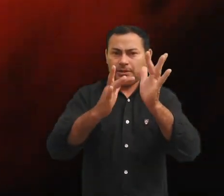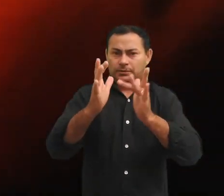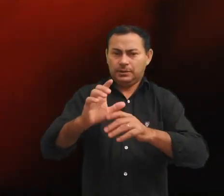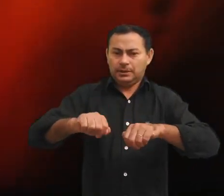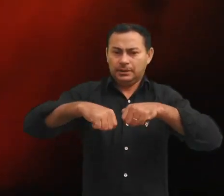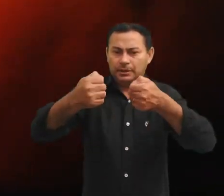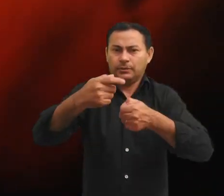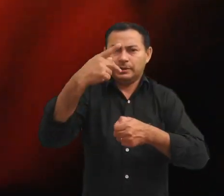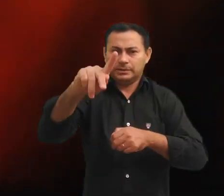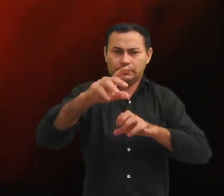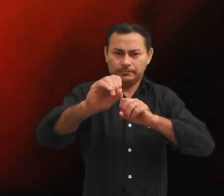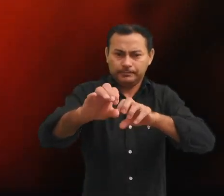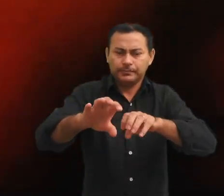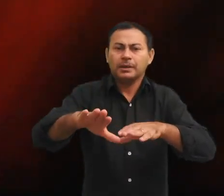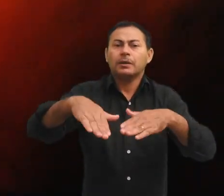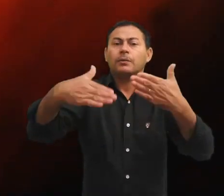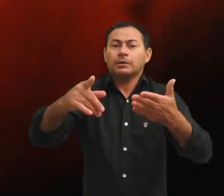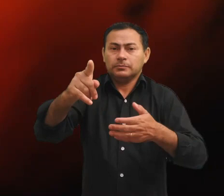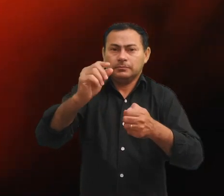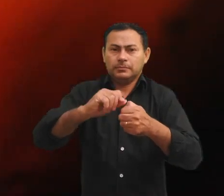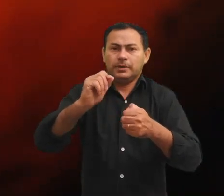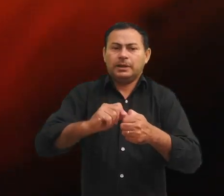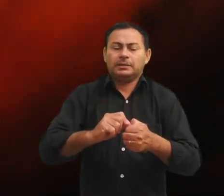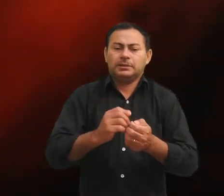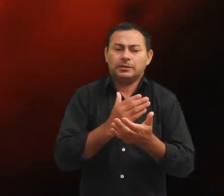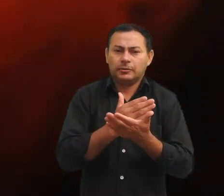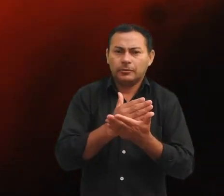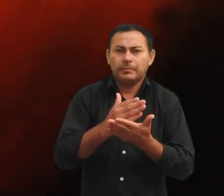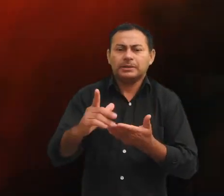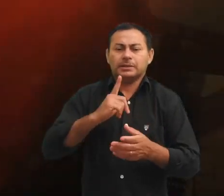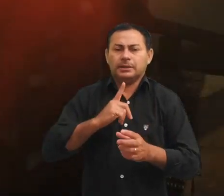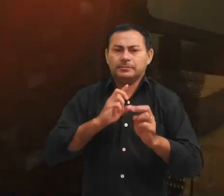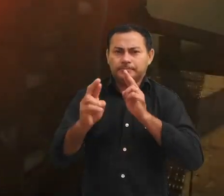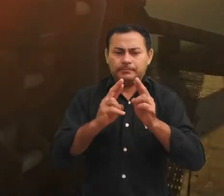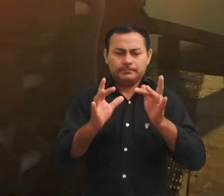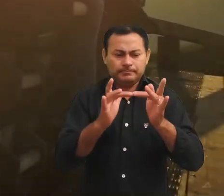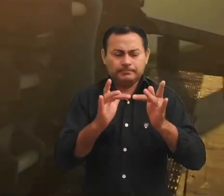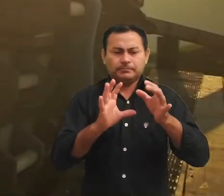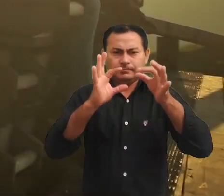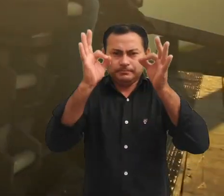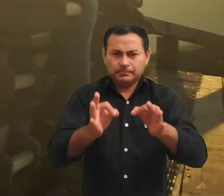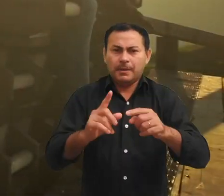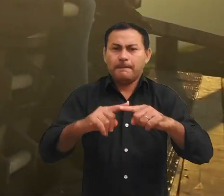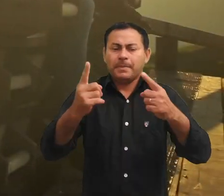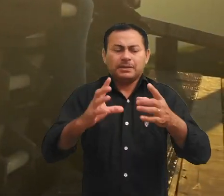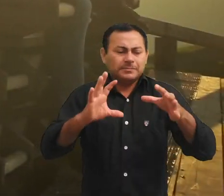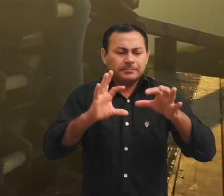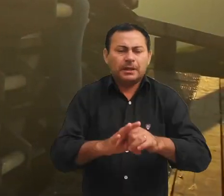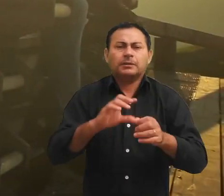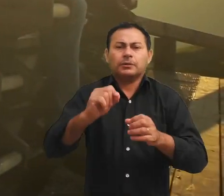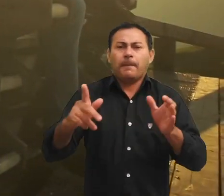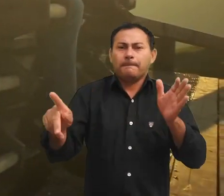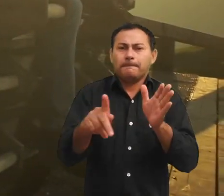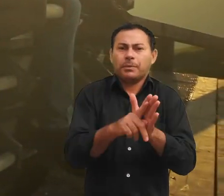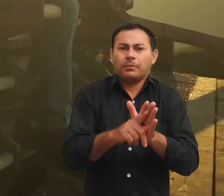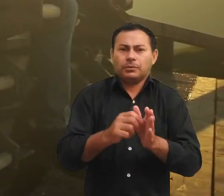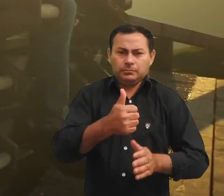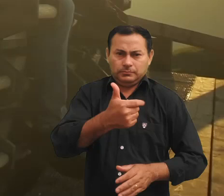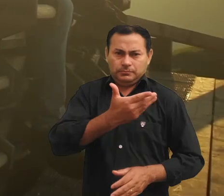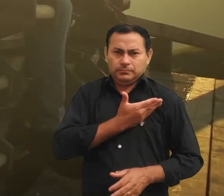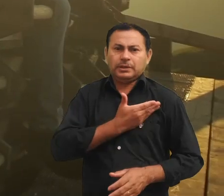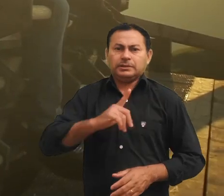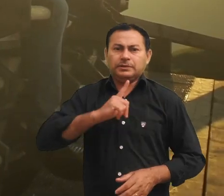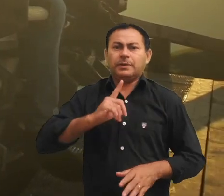foi o grande valor que Jesus deu ao seu ensinamento. Quando você faz isso, passa a ter este relacionamento íntimo com Ele, mais íntimo do